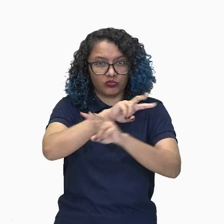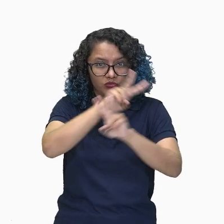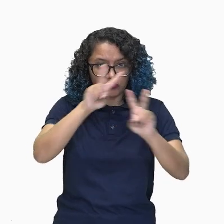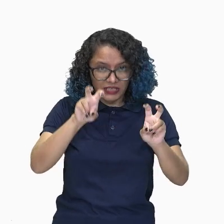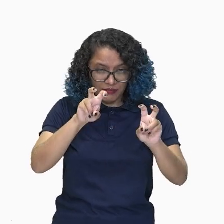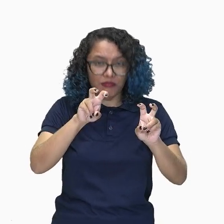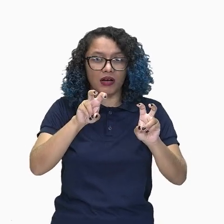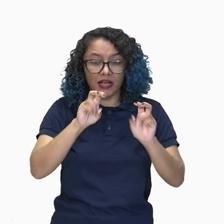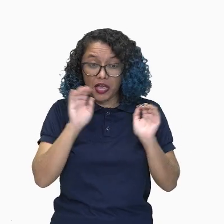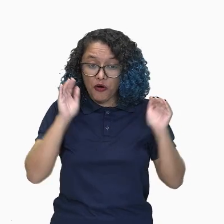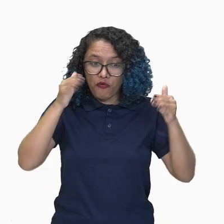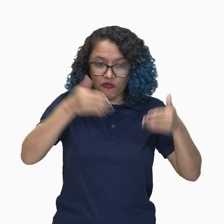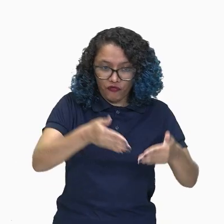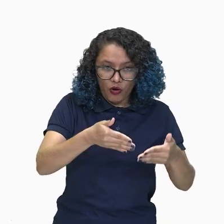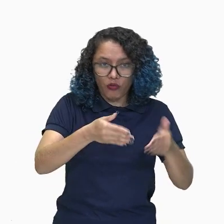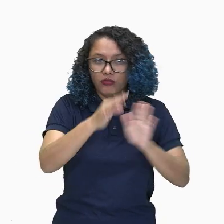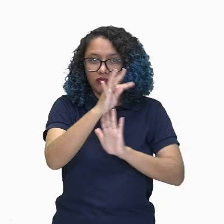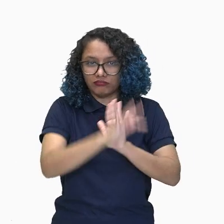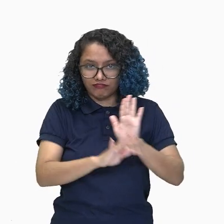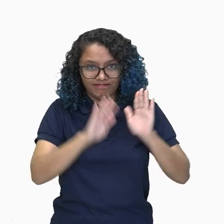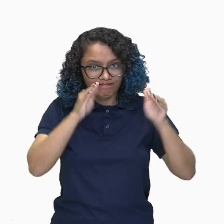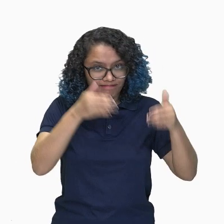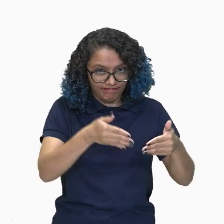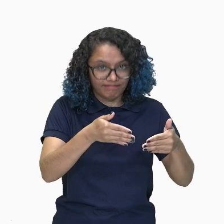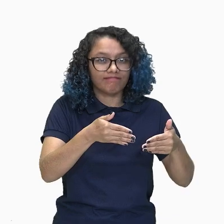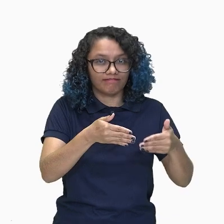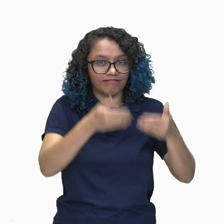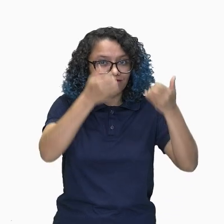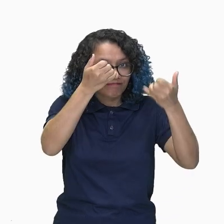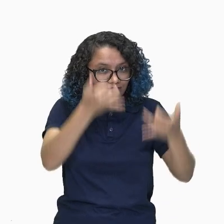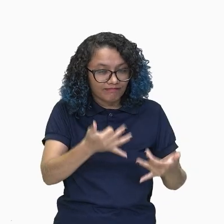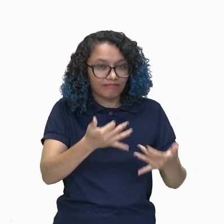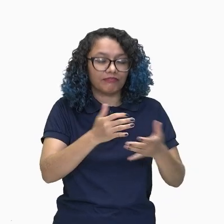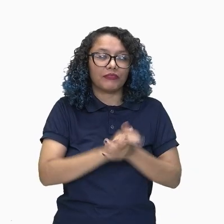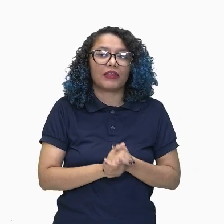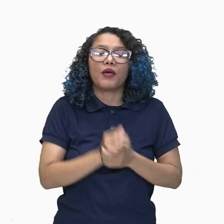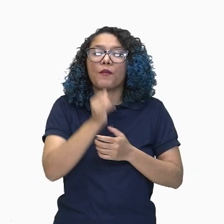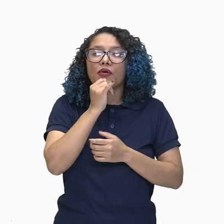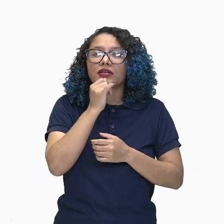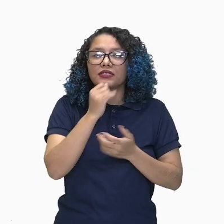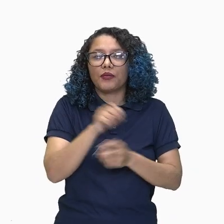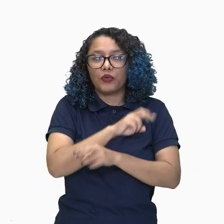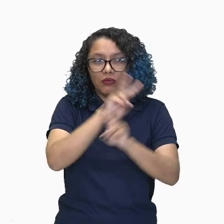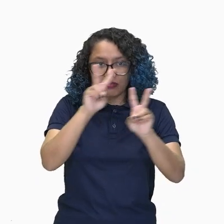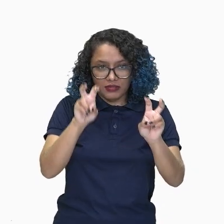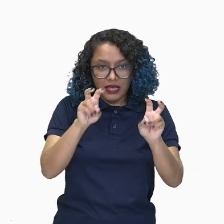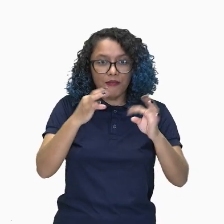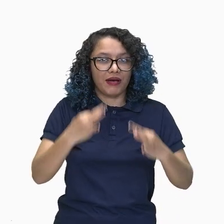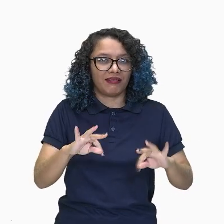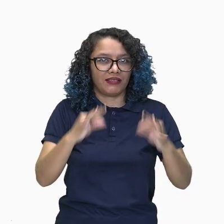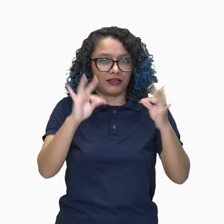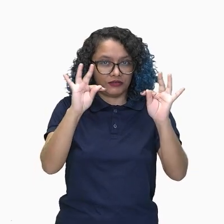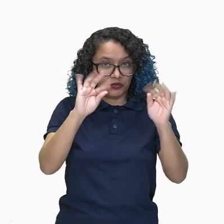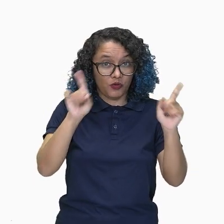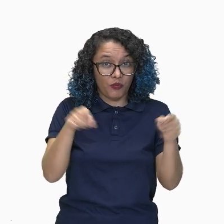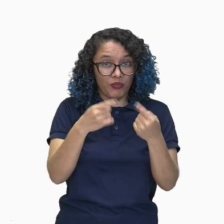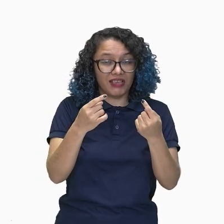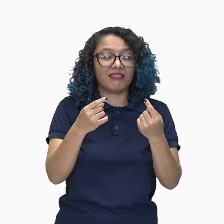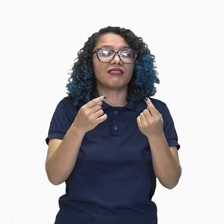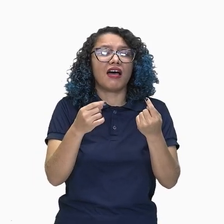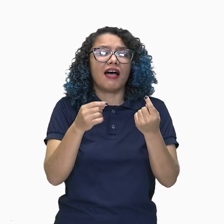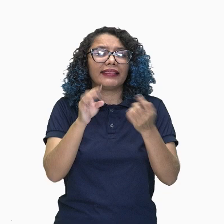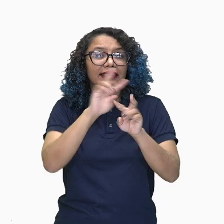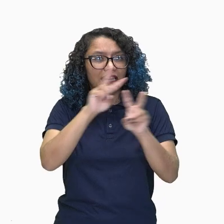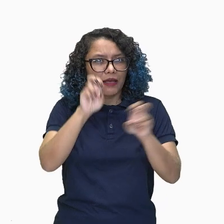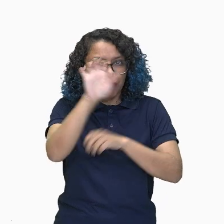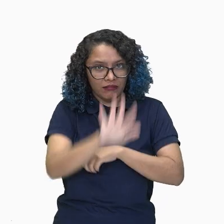texto realmente vai abordar. Então, um exemplo aí. Um tema como, por exemplo, tecnologia. Perceba que tecnologia é um tema muito